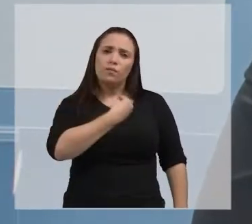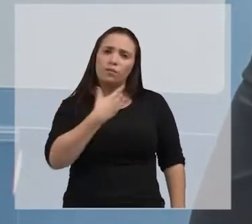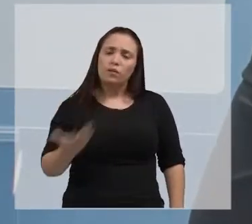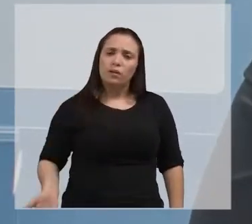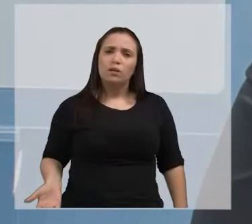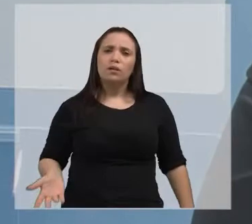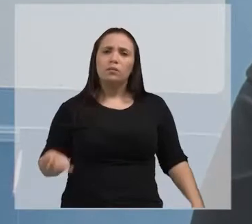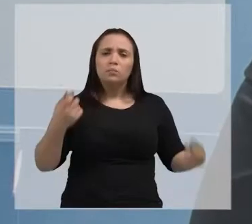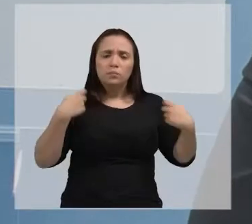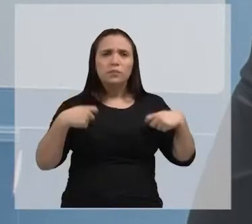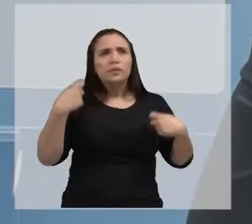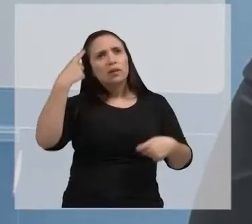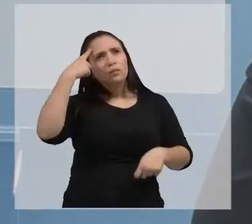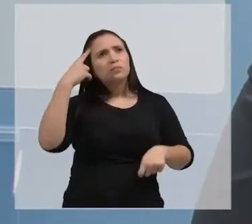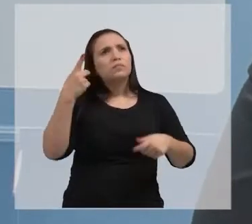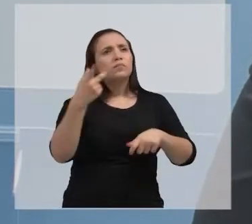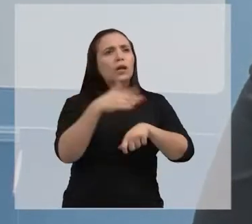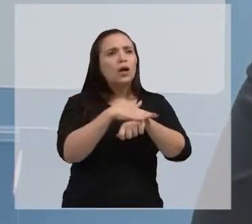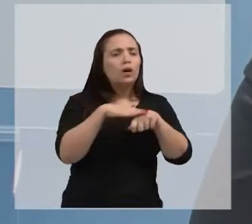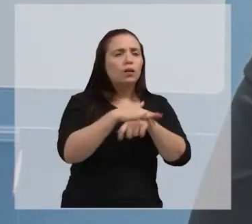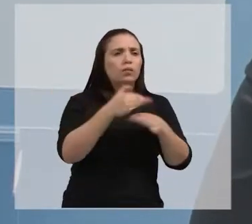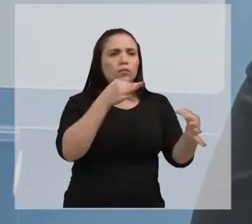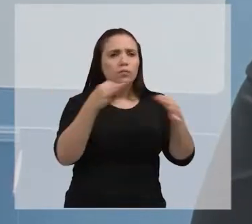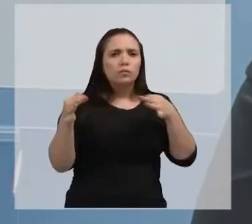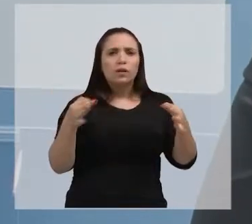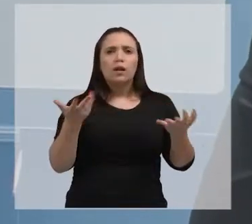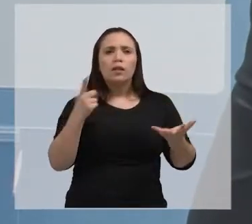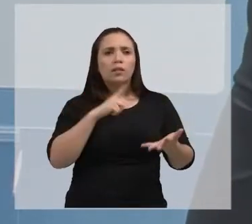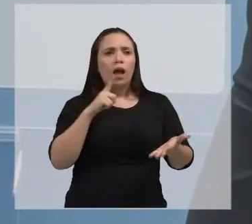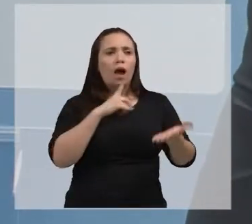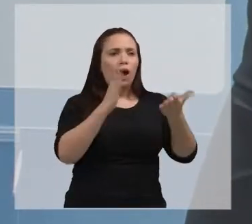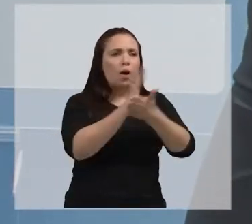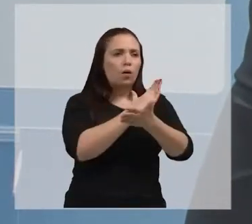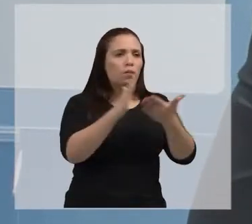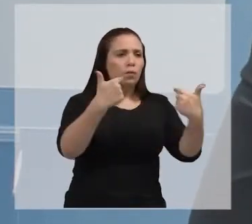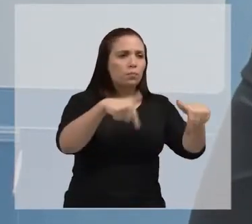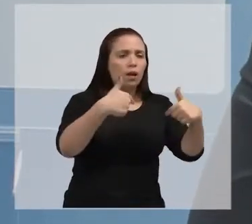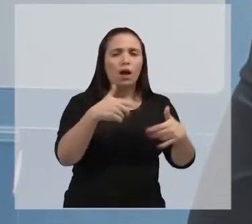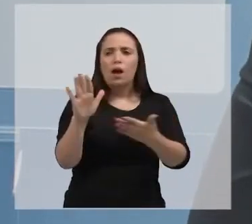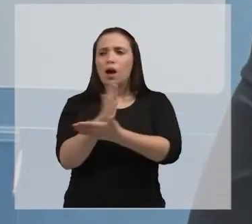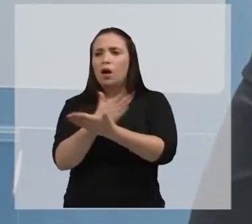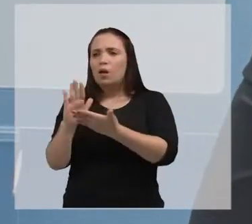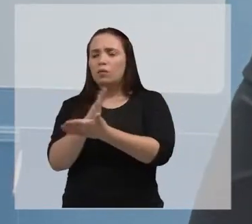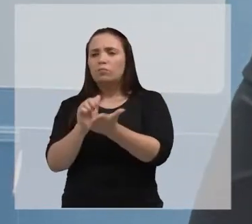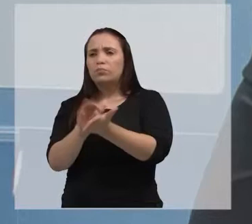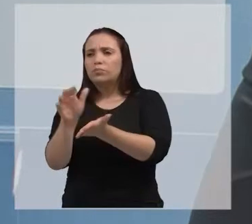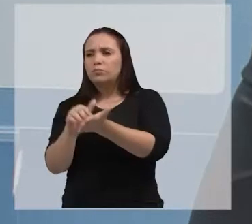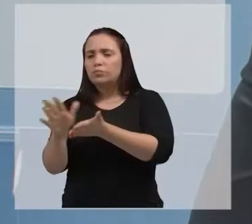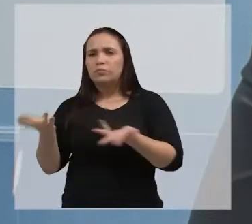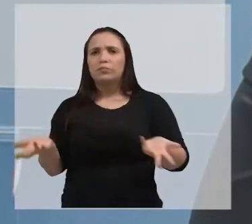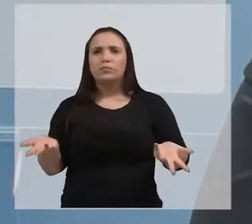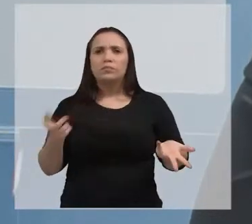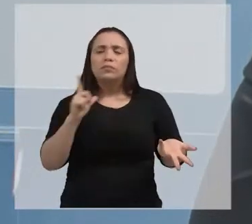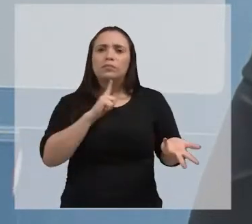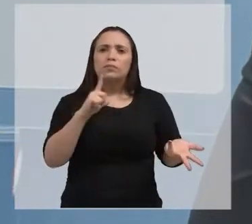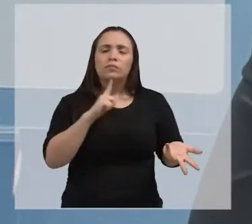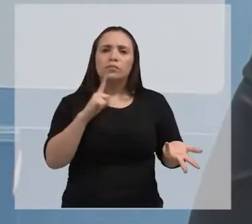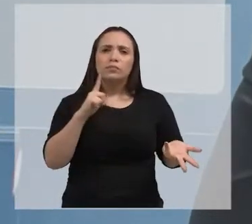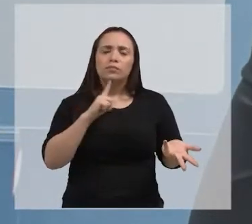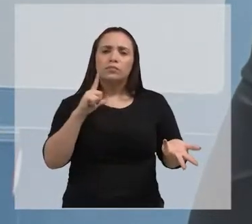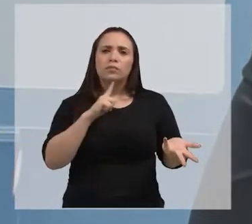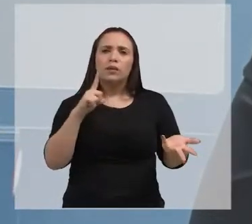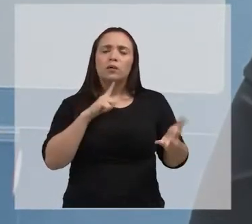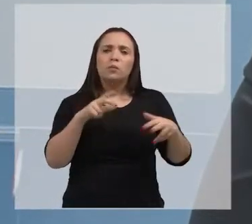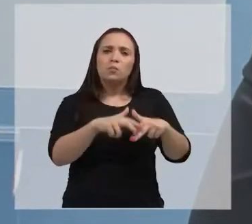à sua cidadania, em respeito se você tem emprego, se você não tem emprego, em respeito que você é um homem acuado hoje